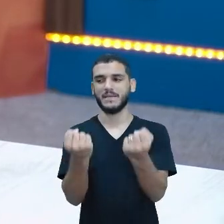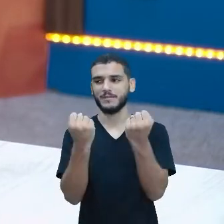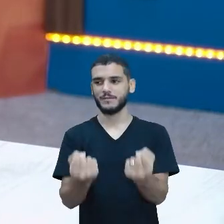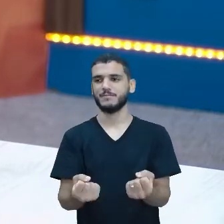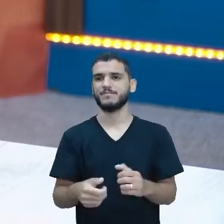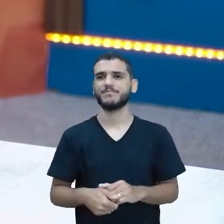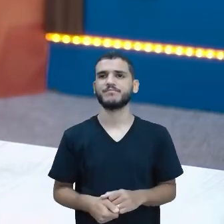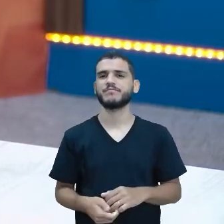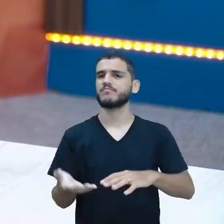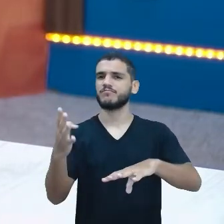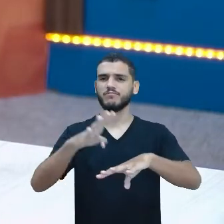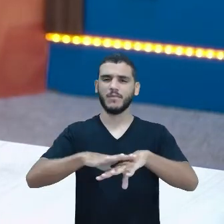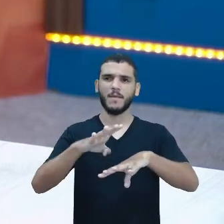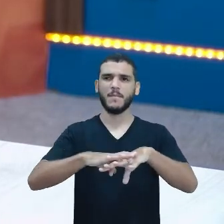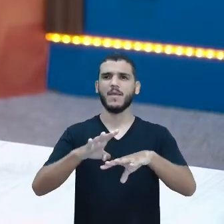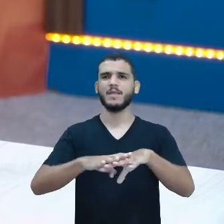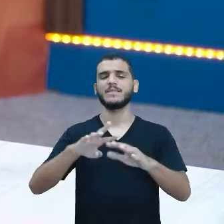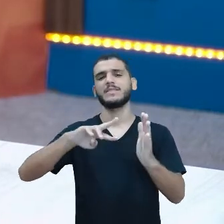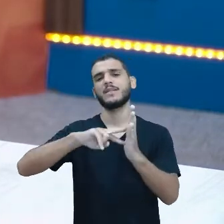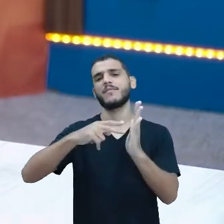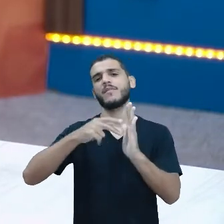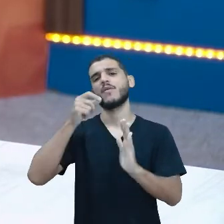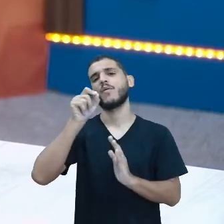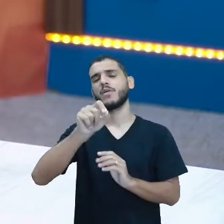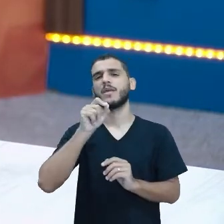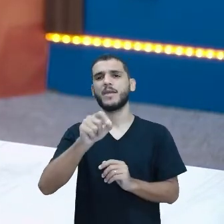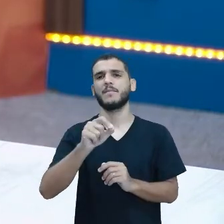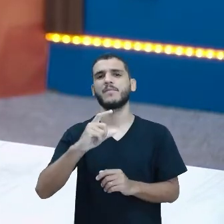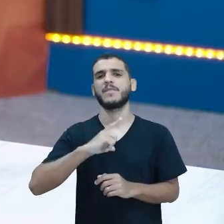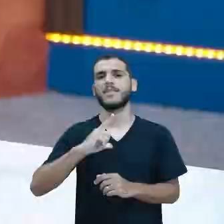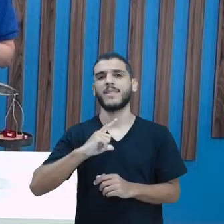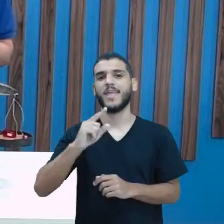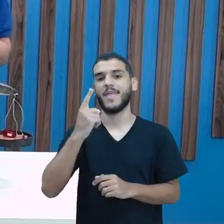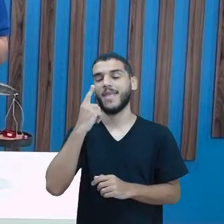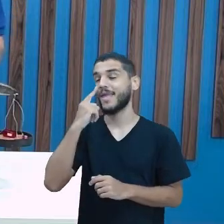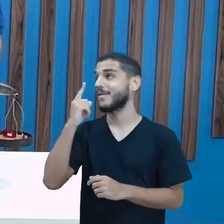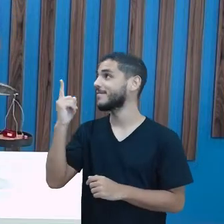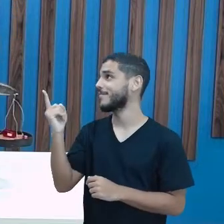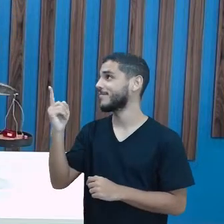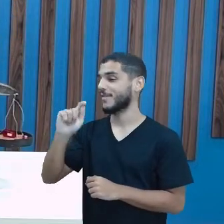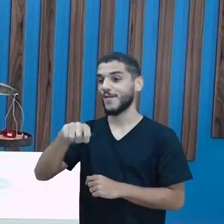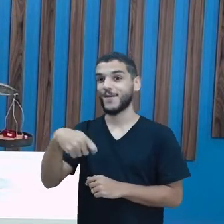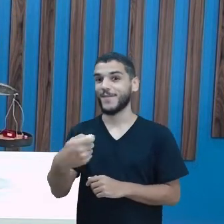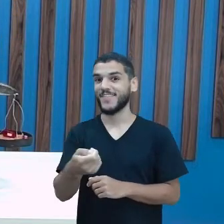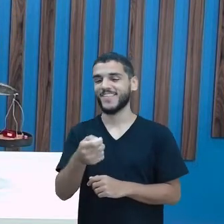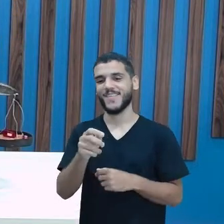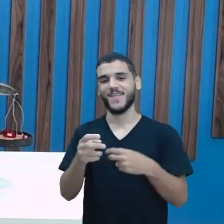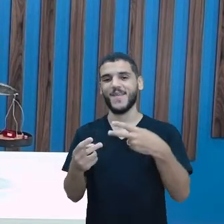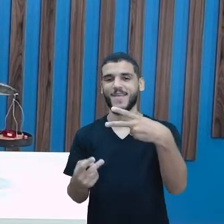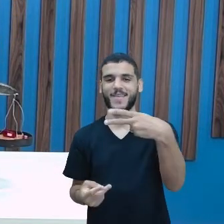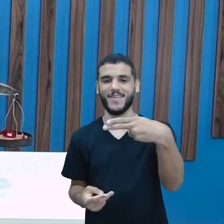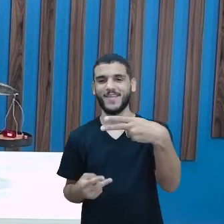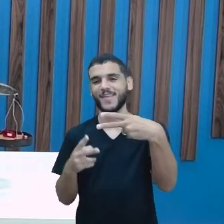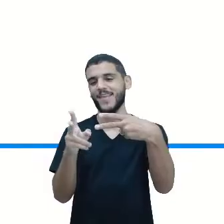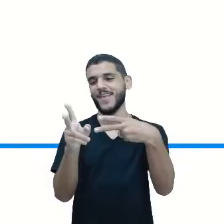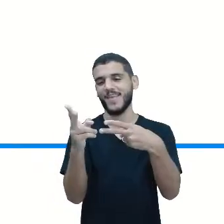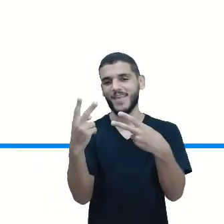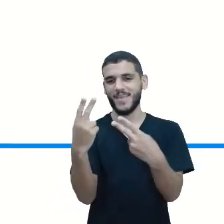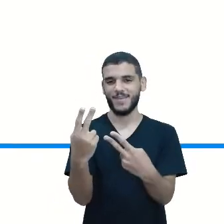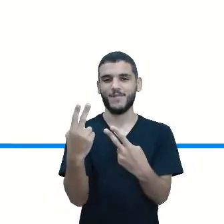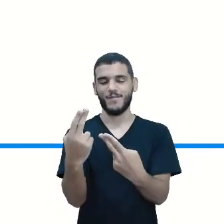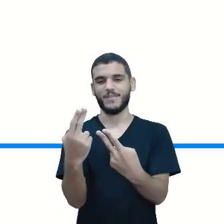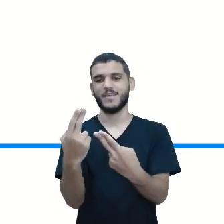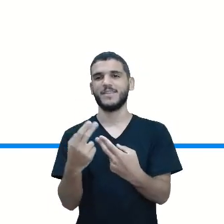na matemática, o que é que isso significa? A gente tem aí o sinal da igualdade. Na